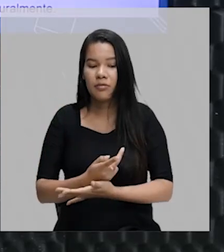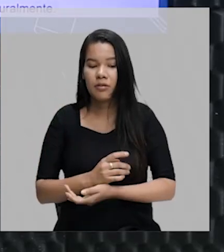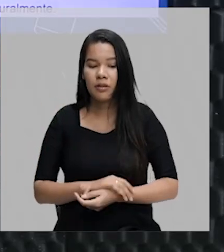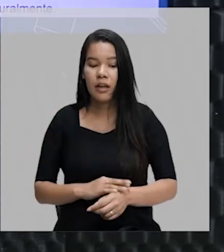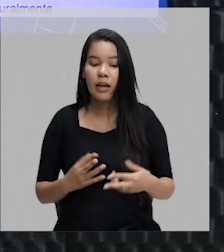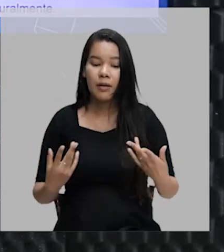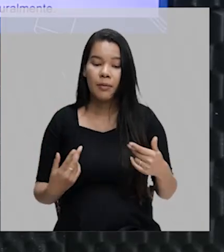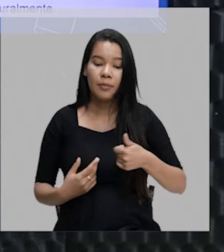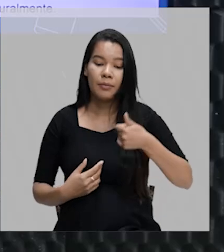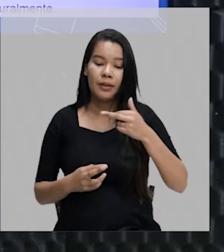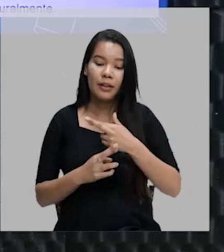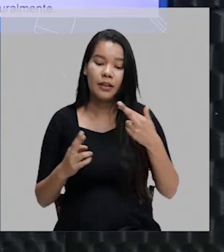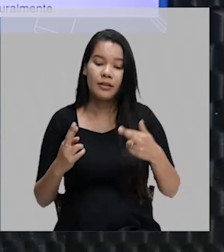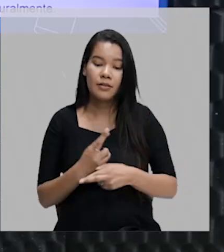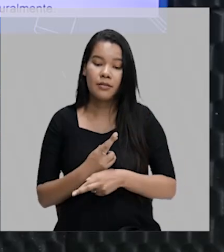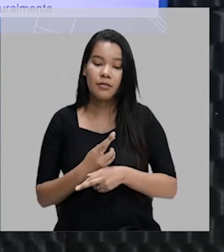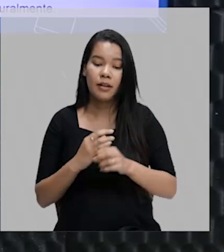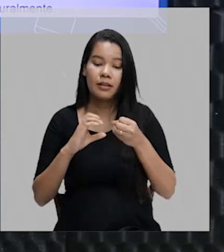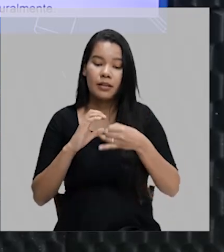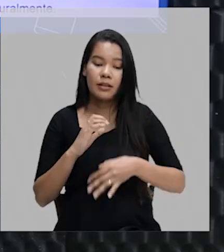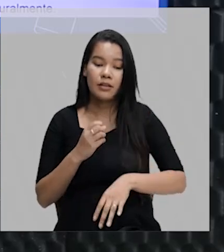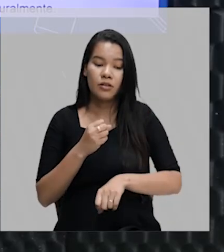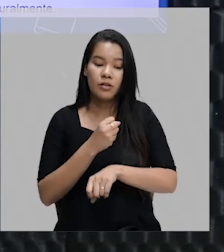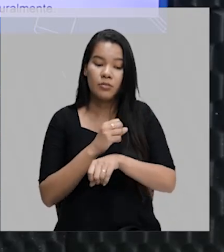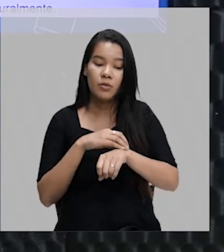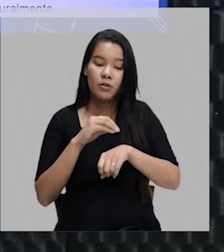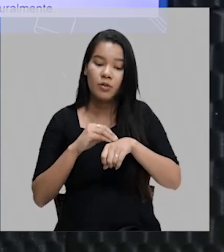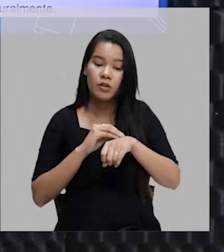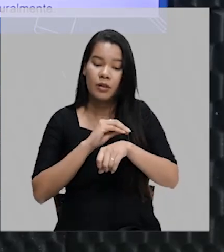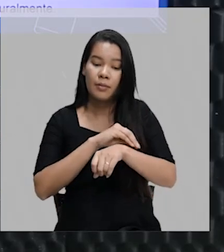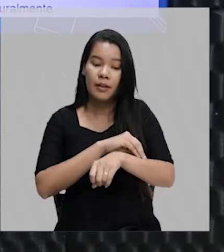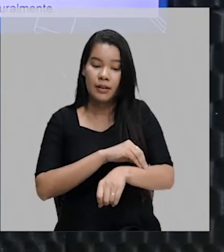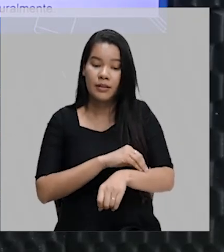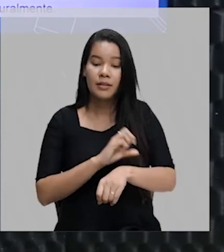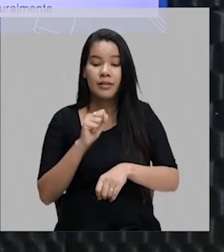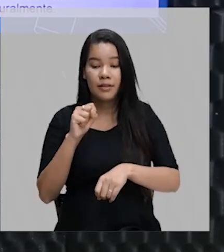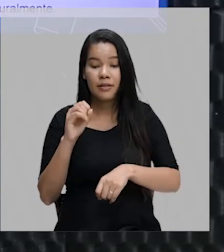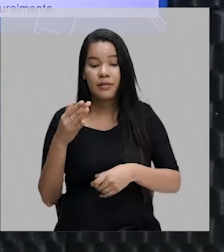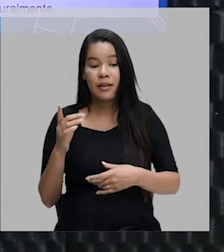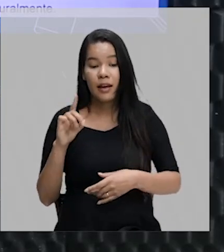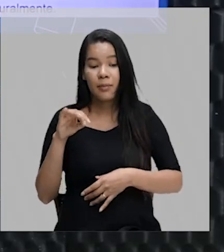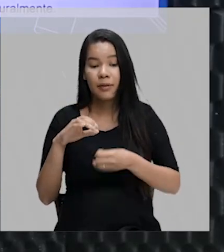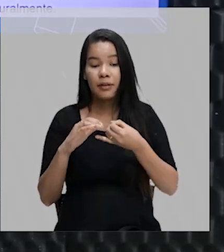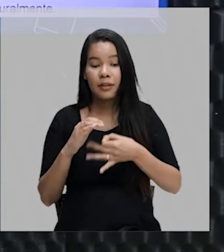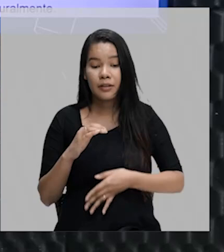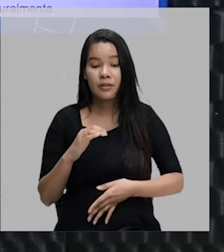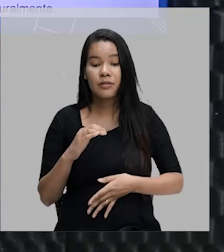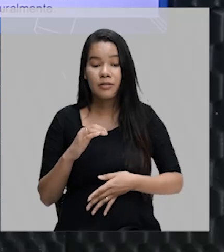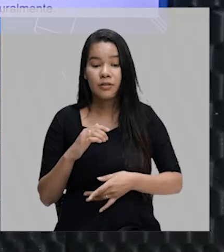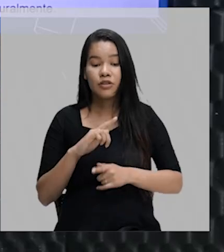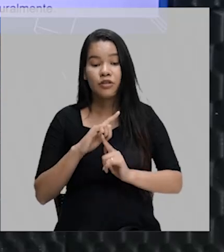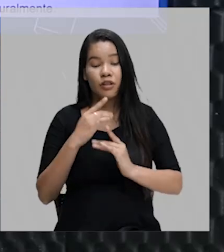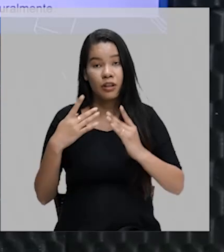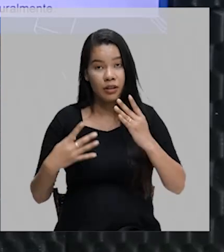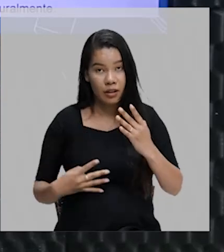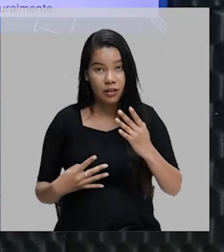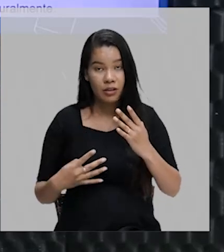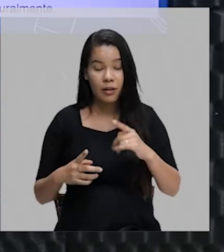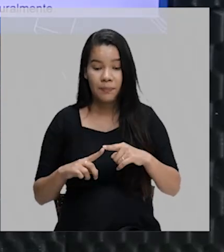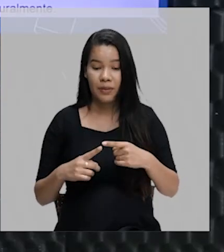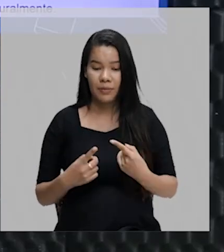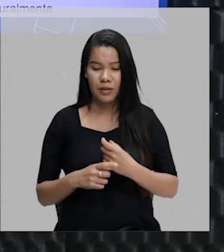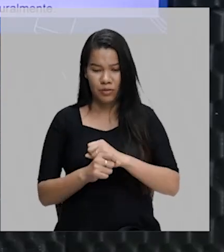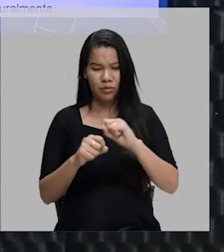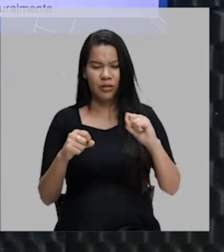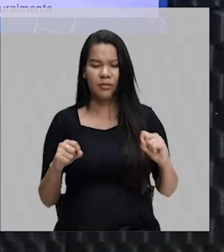na pele. É uma característica determinada geneticamente. Ele já trouxe isso da sua carga genética. Agora, o